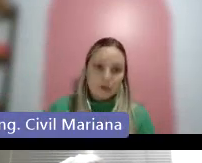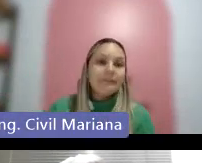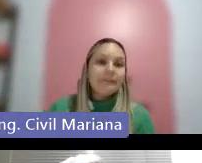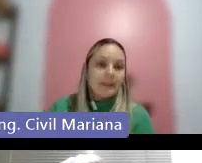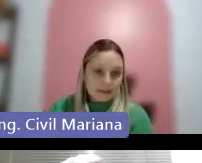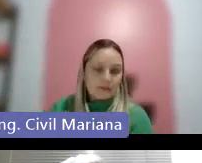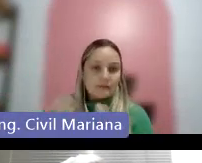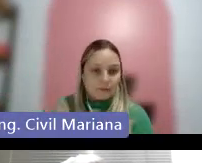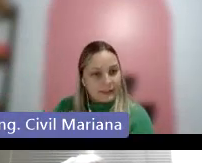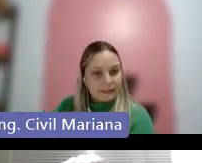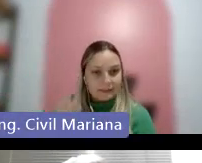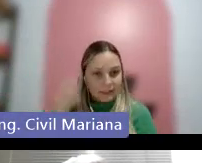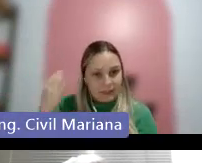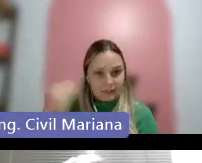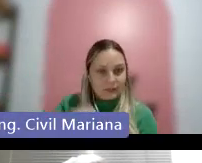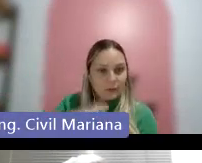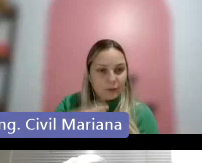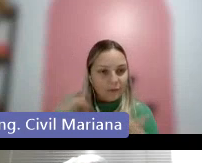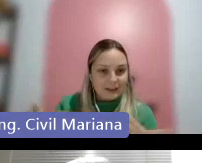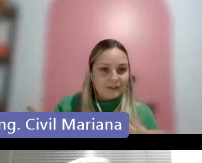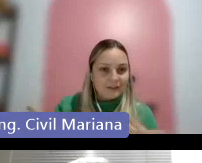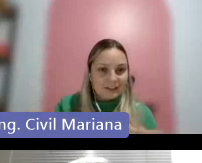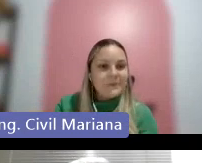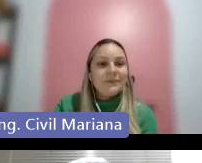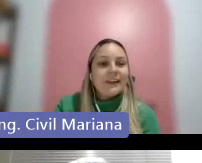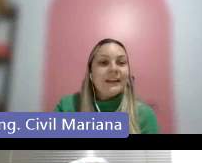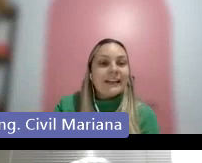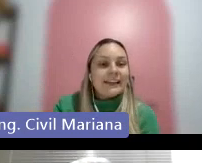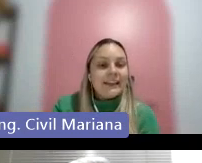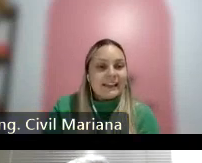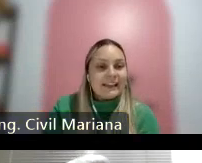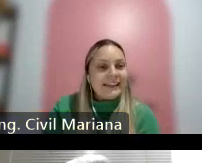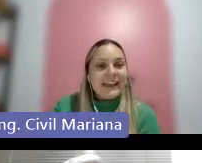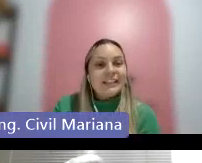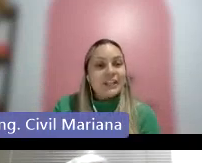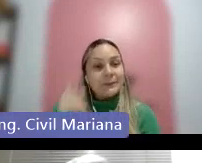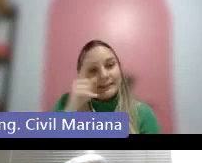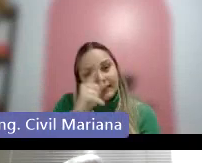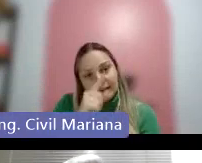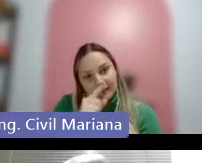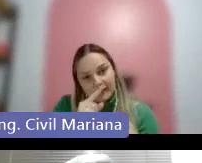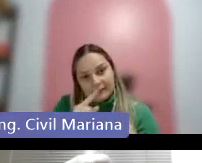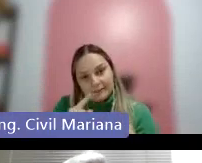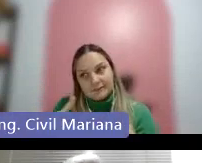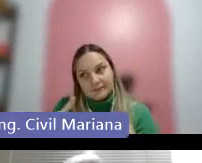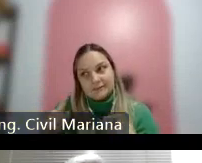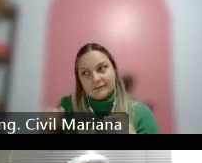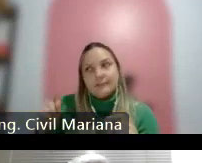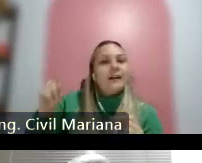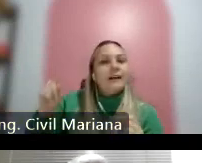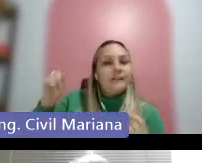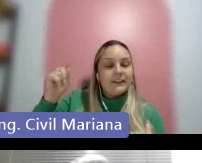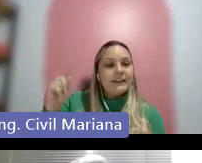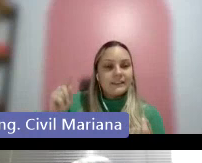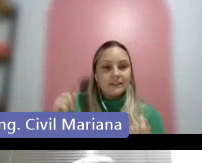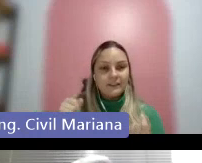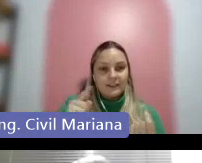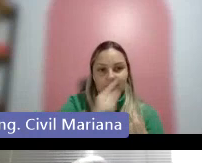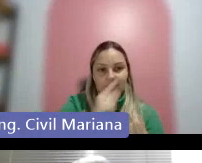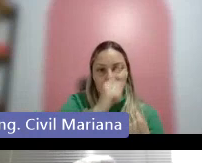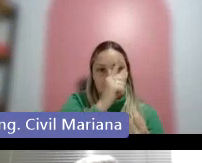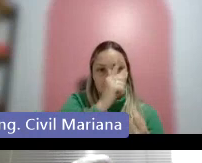Aparentemente, era uma viga de concreto, né? E tinha uma trinca ao